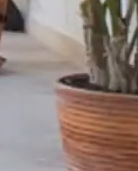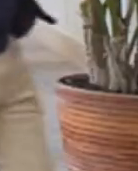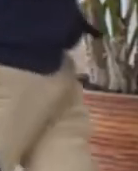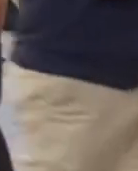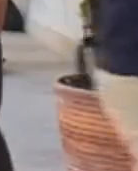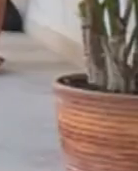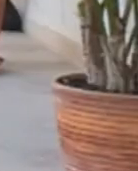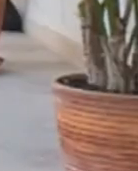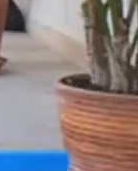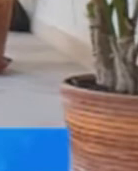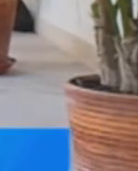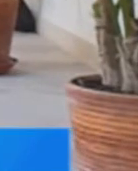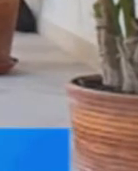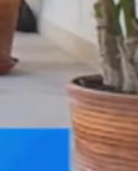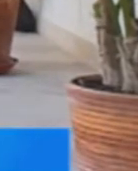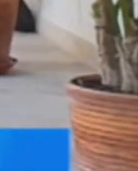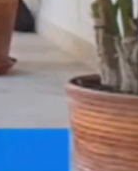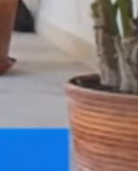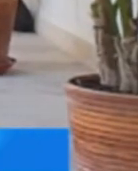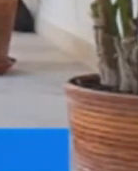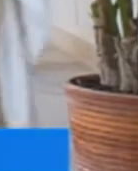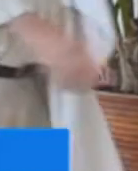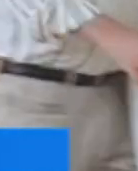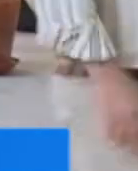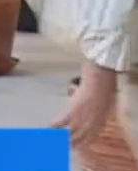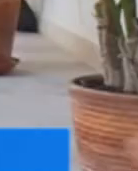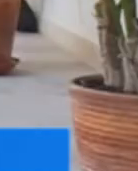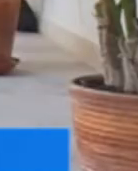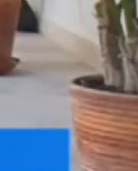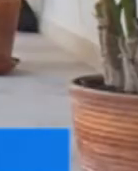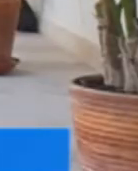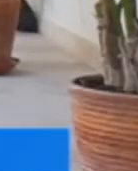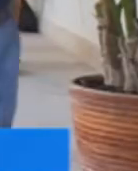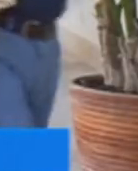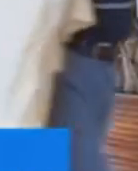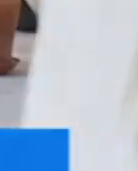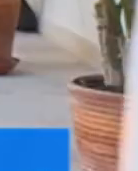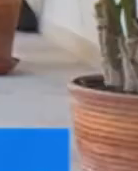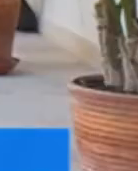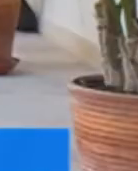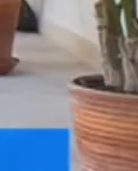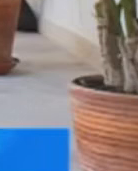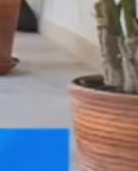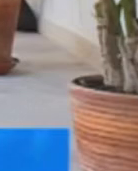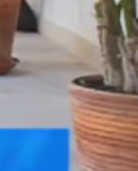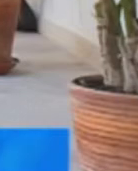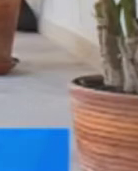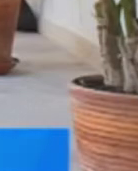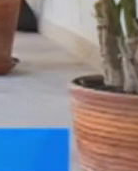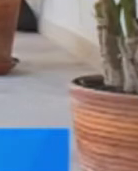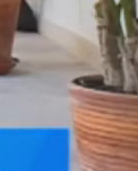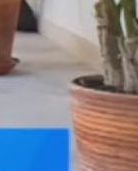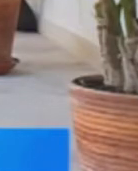José, antes de mais, sentimos-lo sempre como um amigo da Diocese de Santarém. Todos, sobretudo a